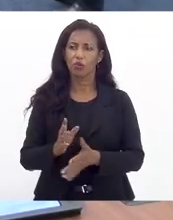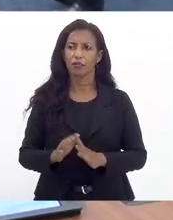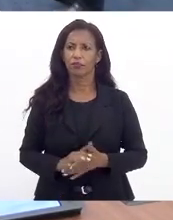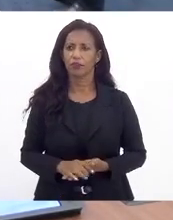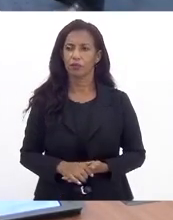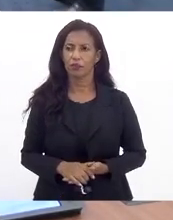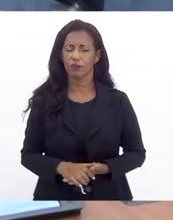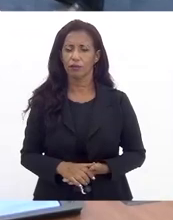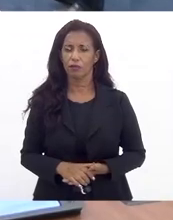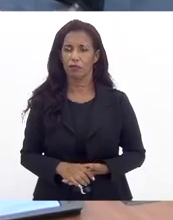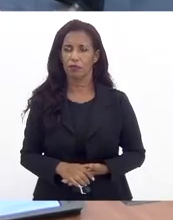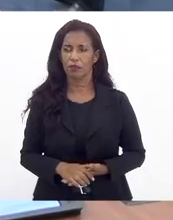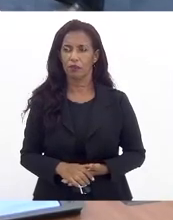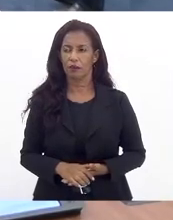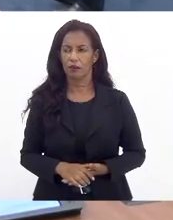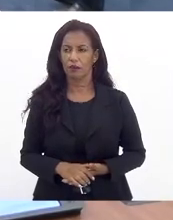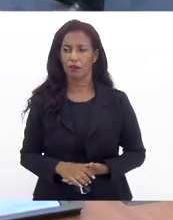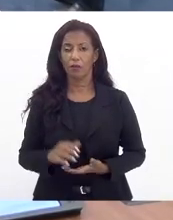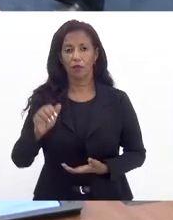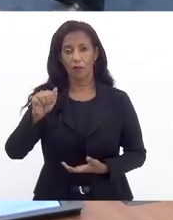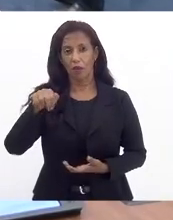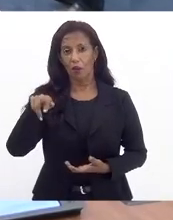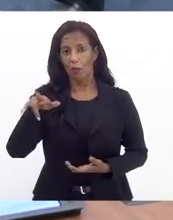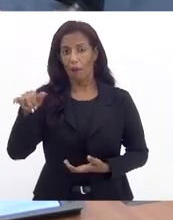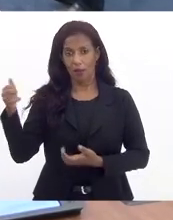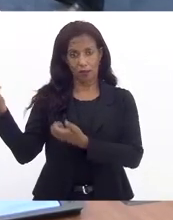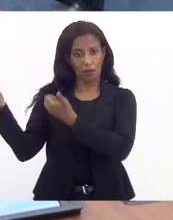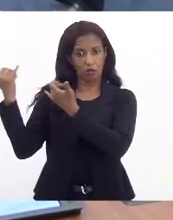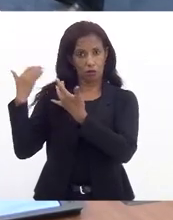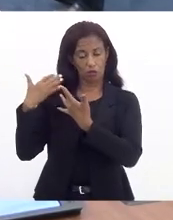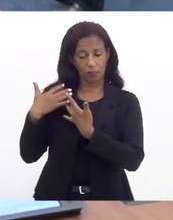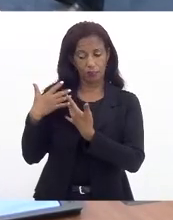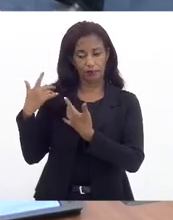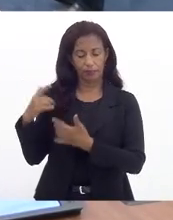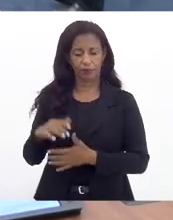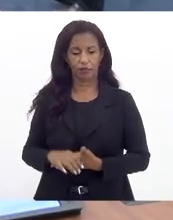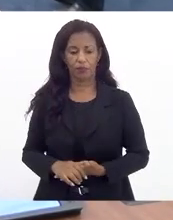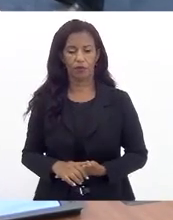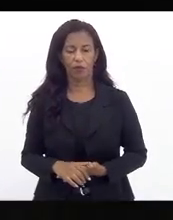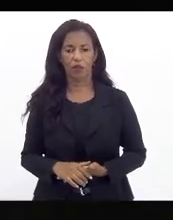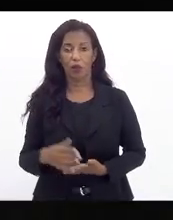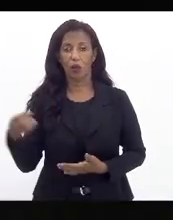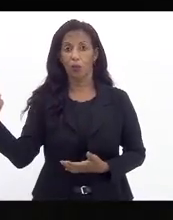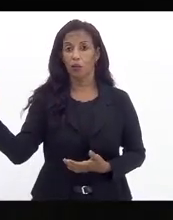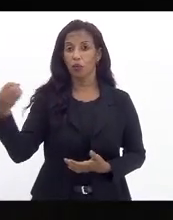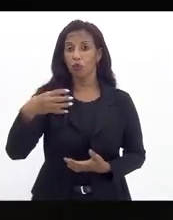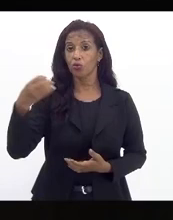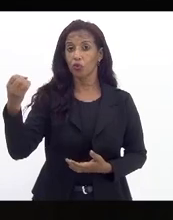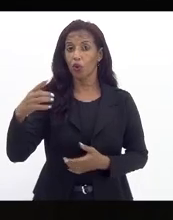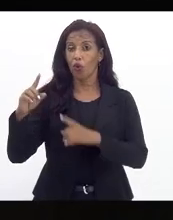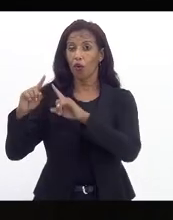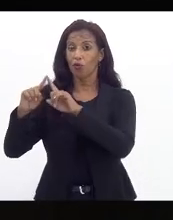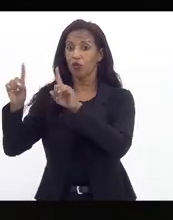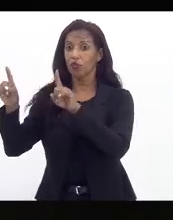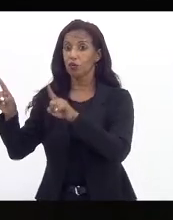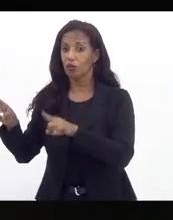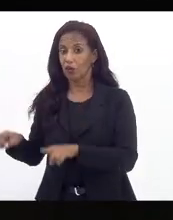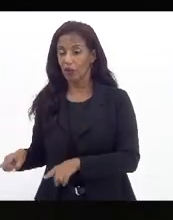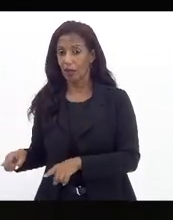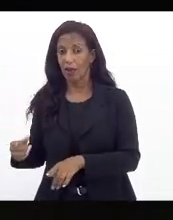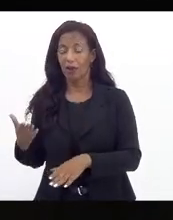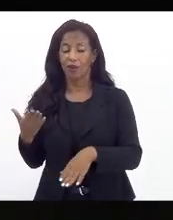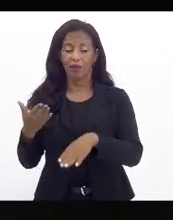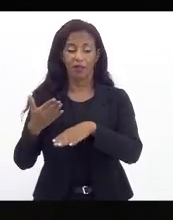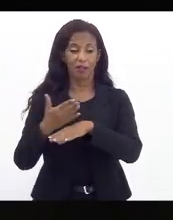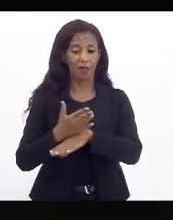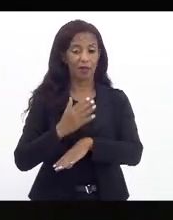o Marcelo está me alertando o seguinte Para os novos servidores que ingressarem A